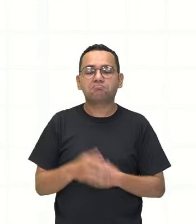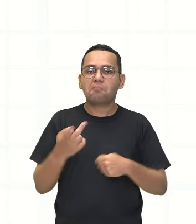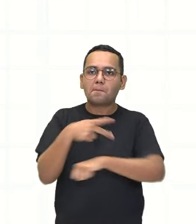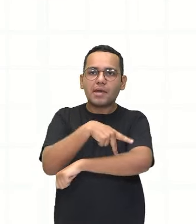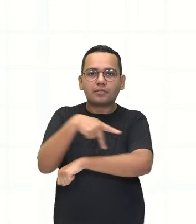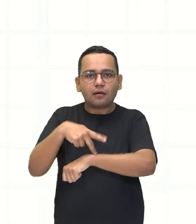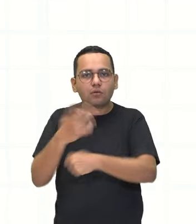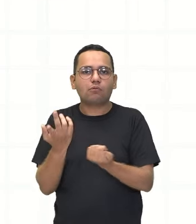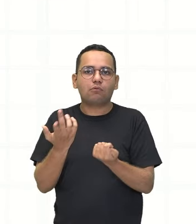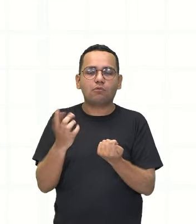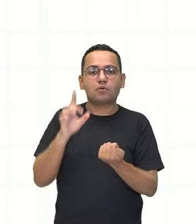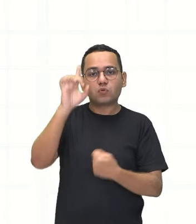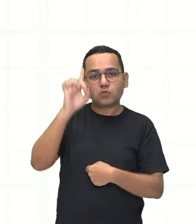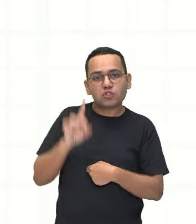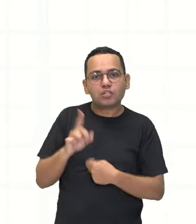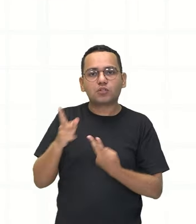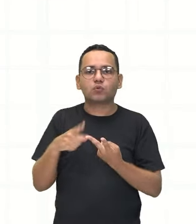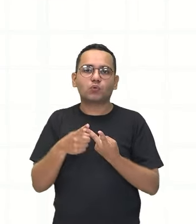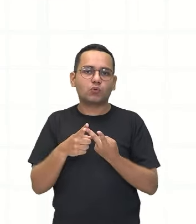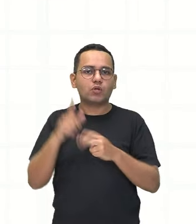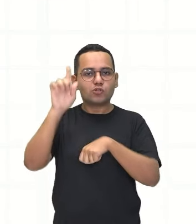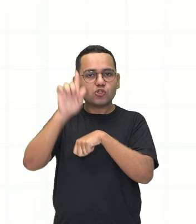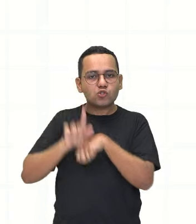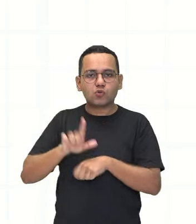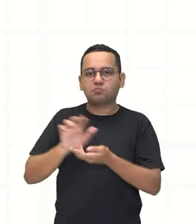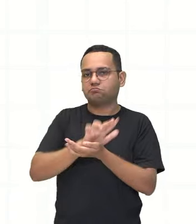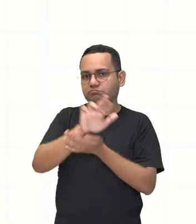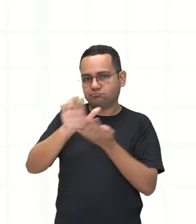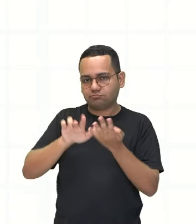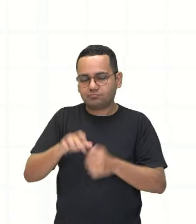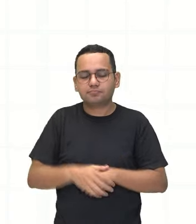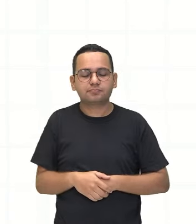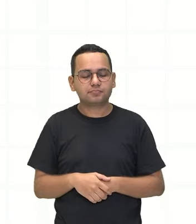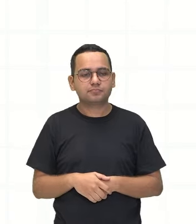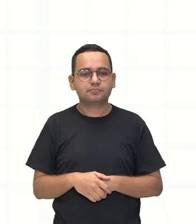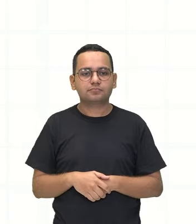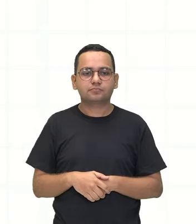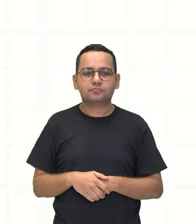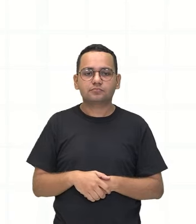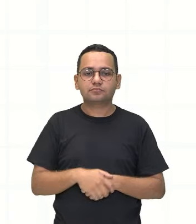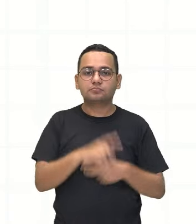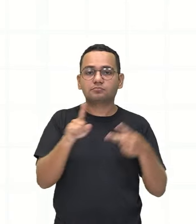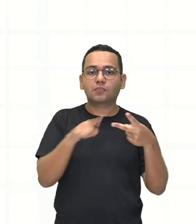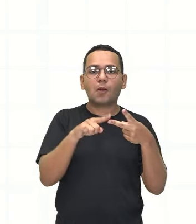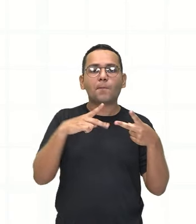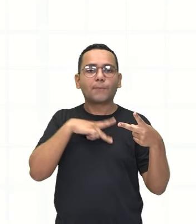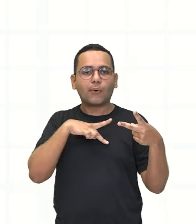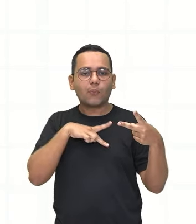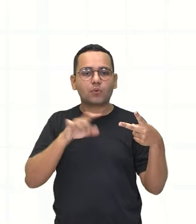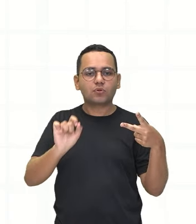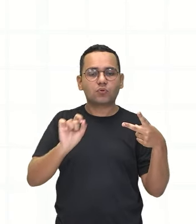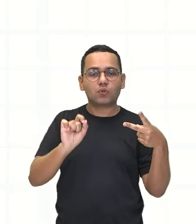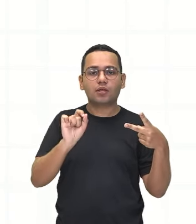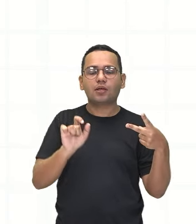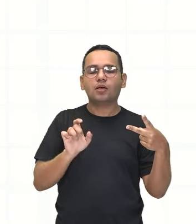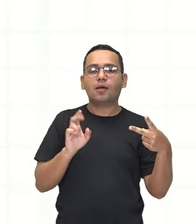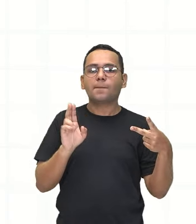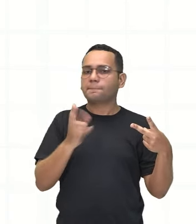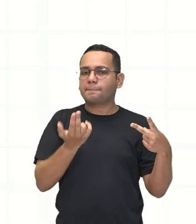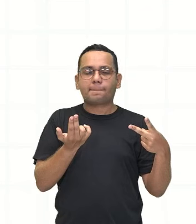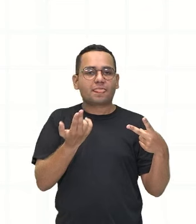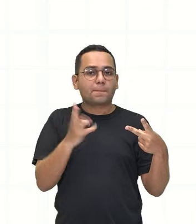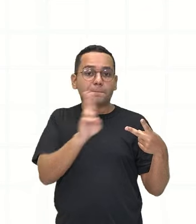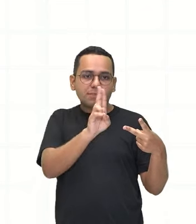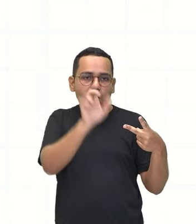pedagogo, diretor, diretora, né? Da escola, por exemplo, né? O próprio, ele tem a ver com o nome de pessoas,